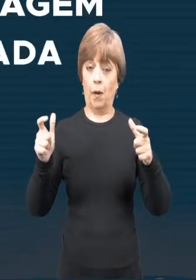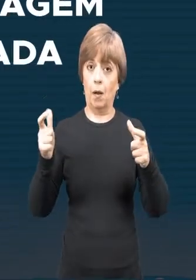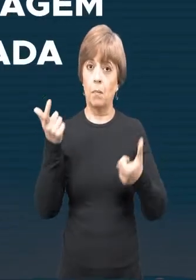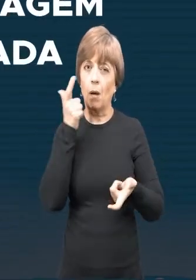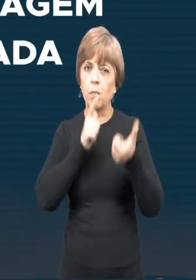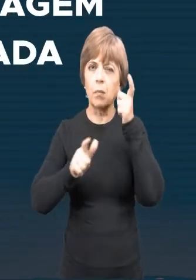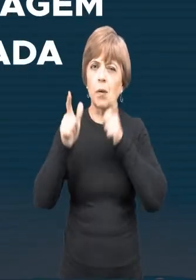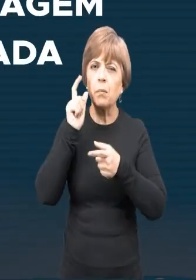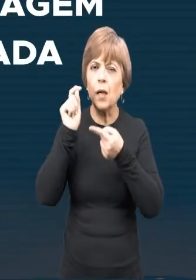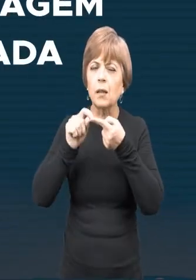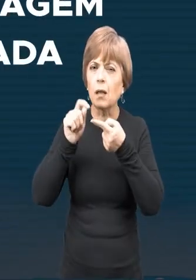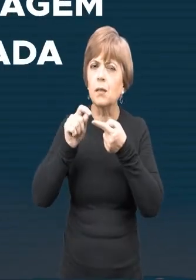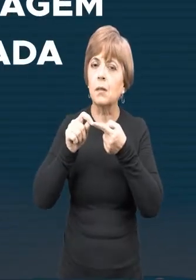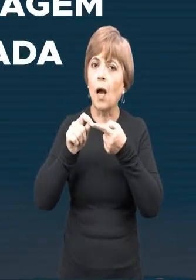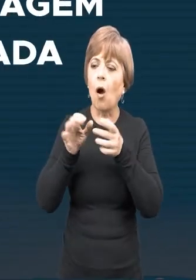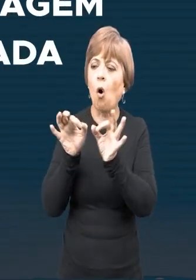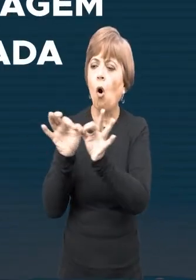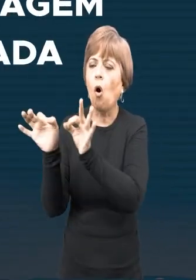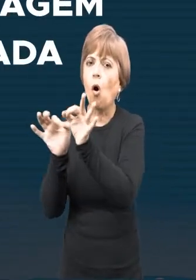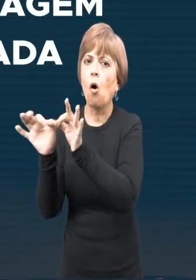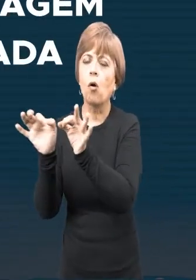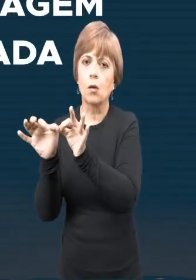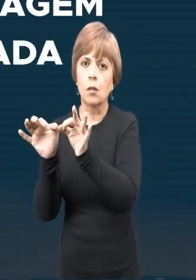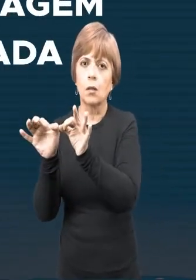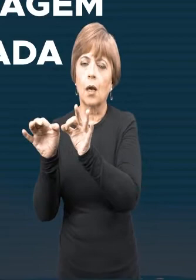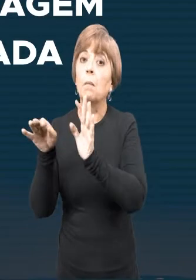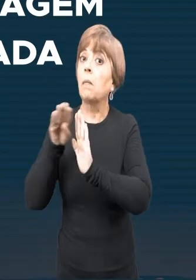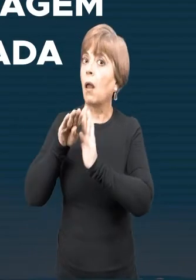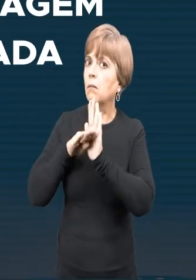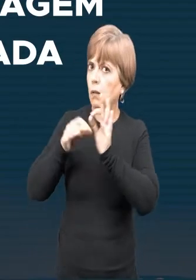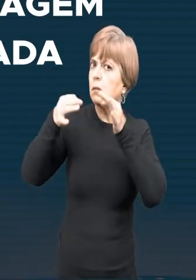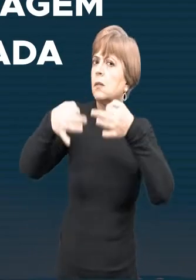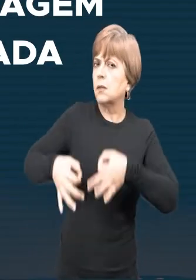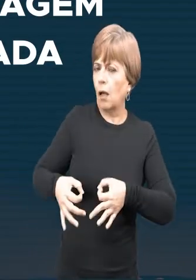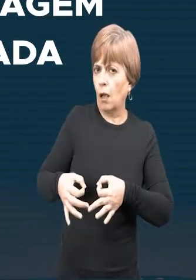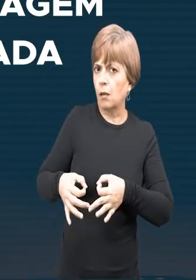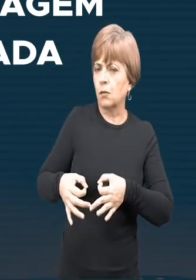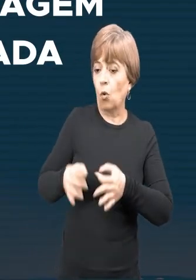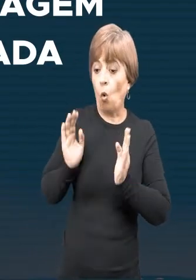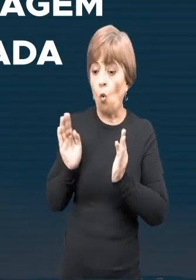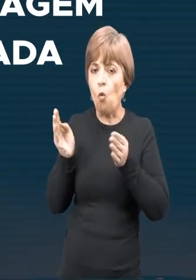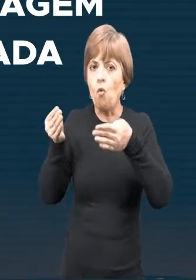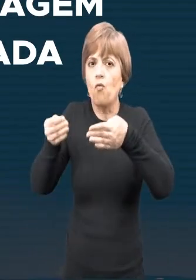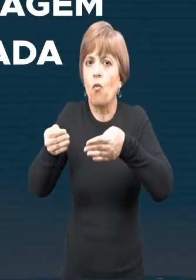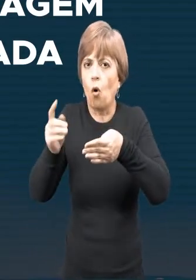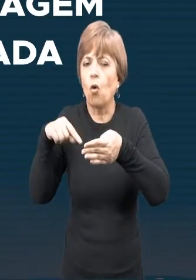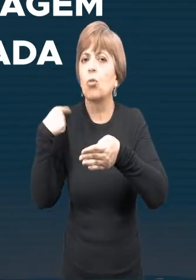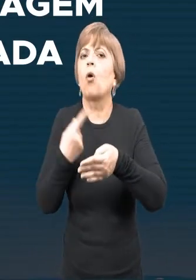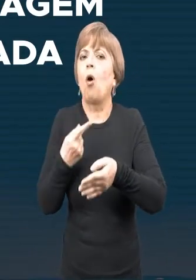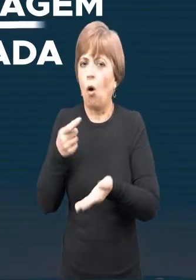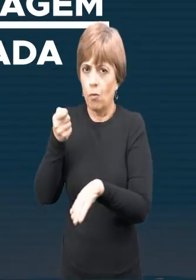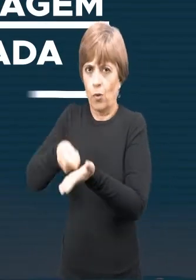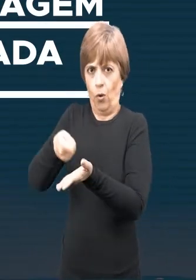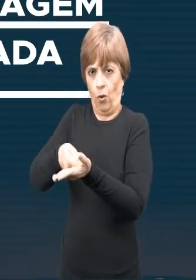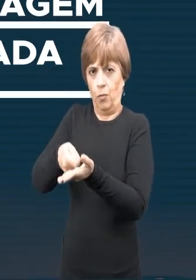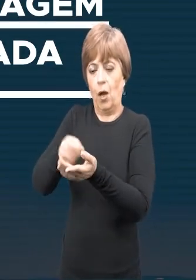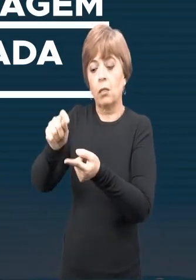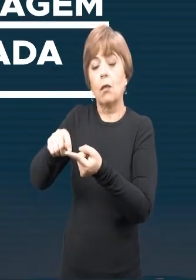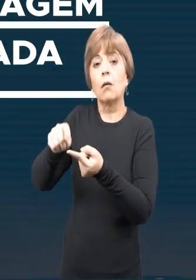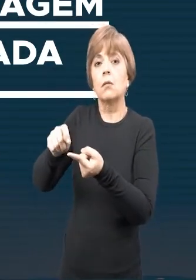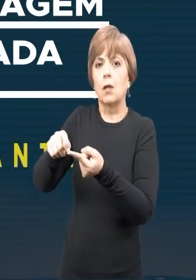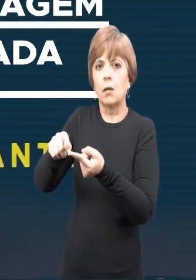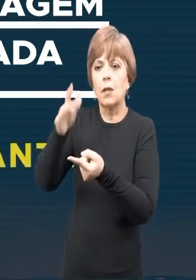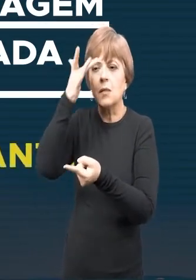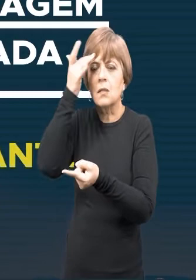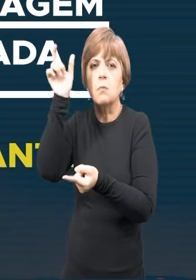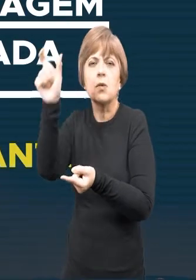testagem, mas de forma organizada e planejada. Em especial, a gente tem cobrado muito uma testagem